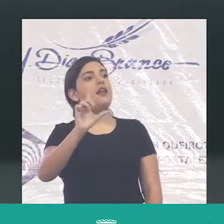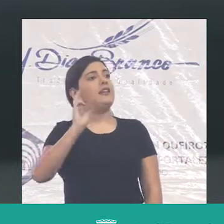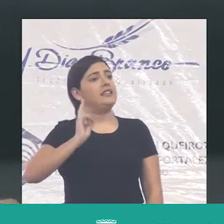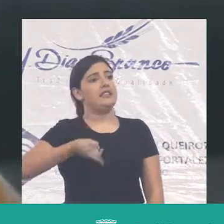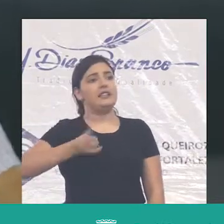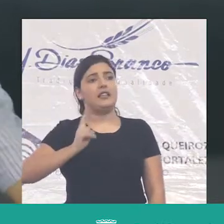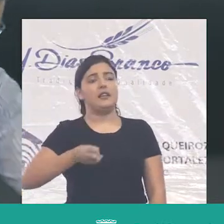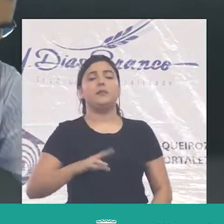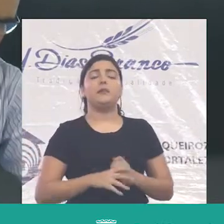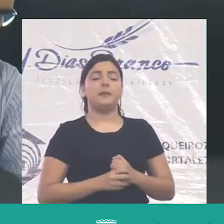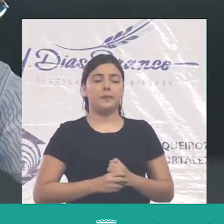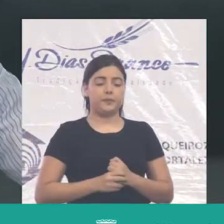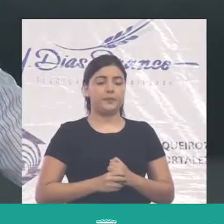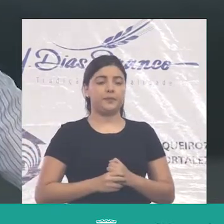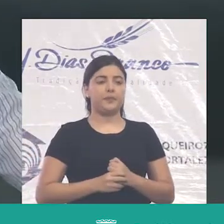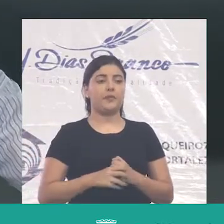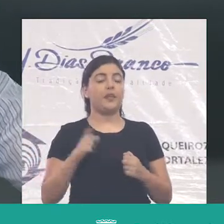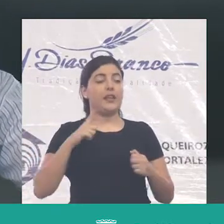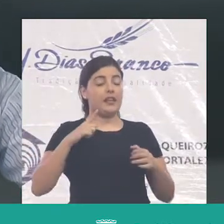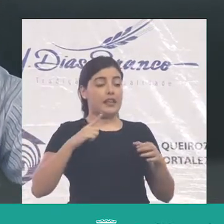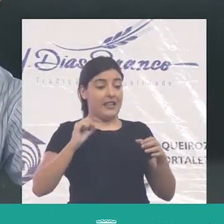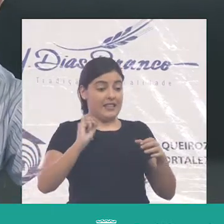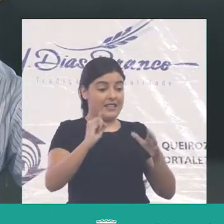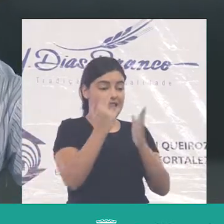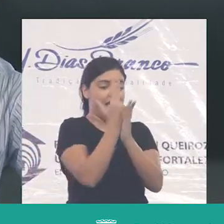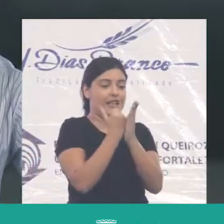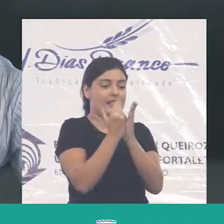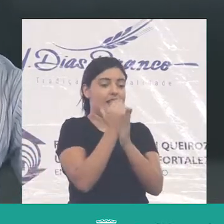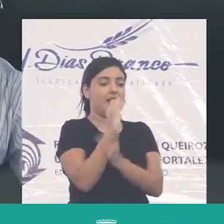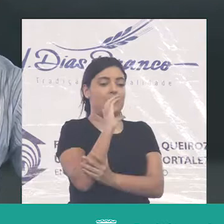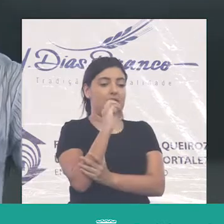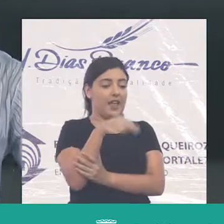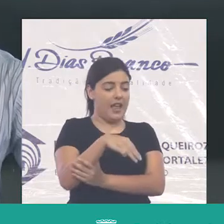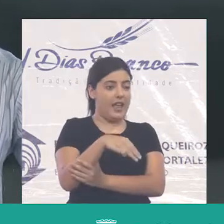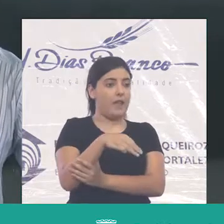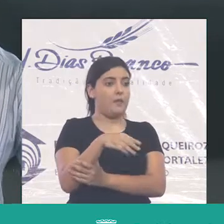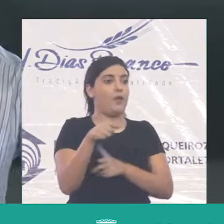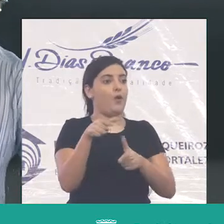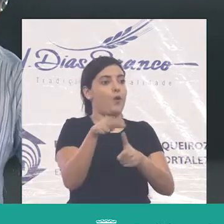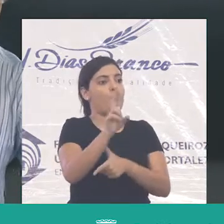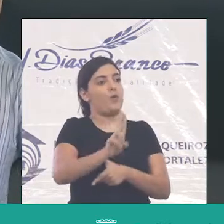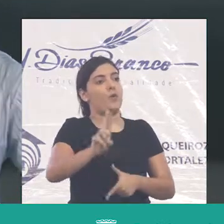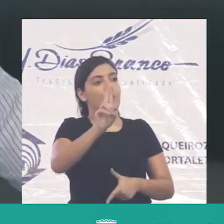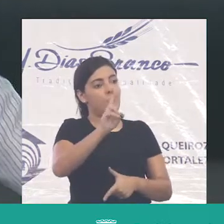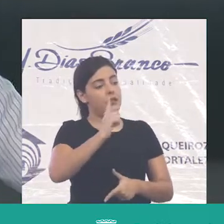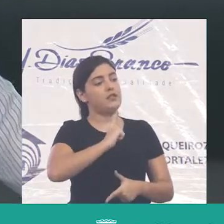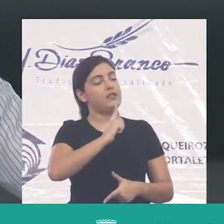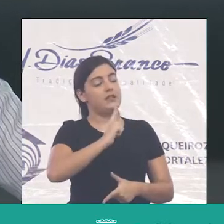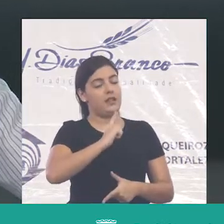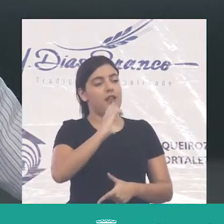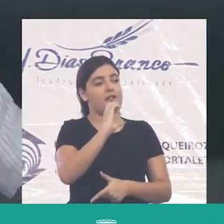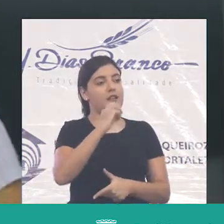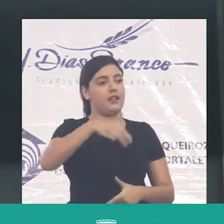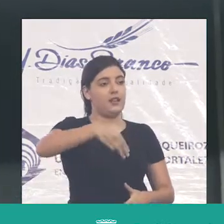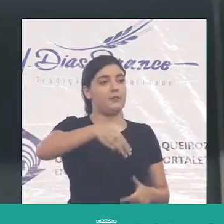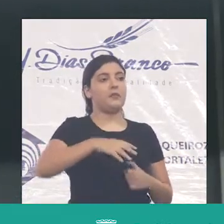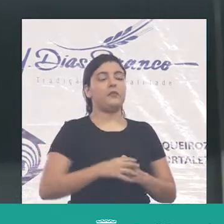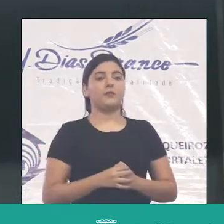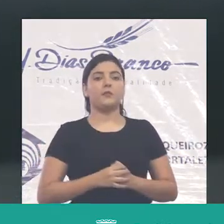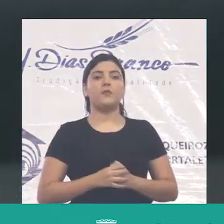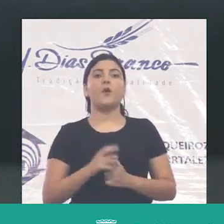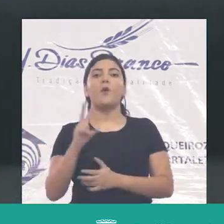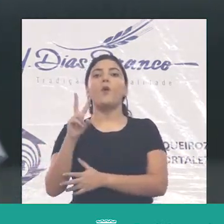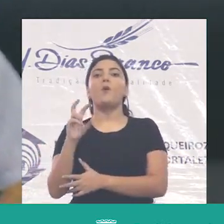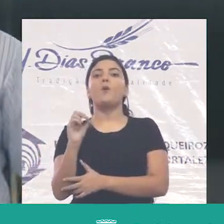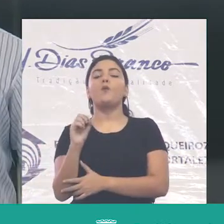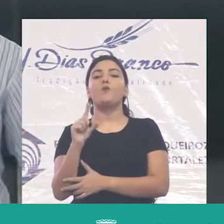Toda vez que as medidas da figura tiverem centímetros, como nessa questão estavam em centímetros, o